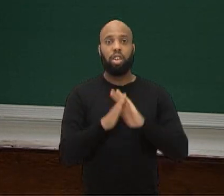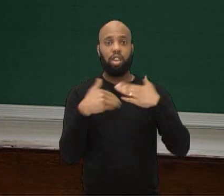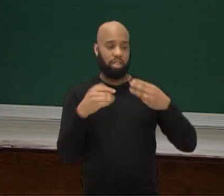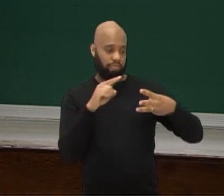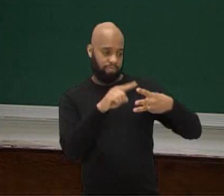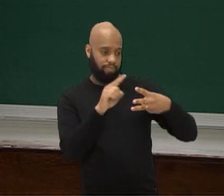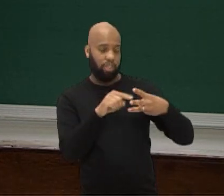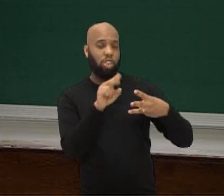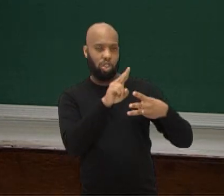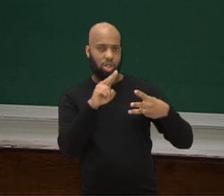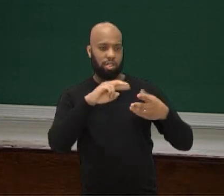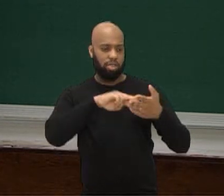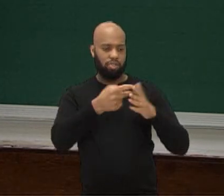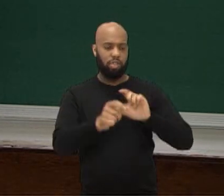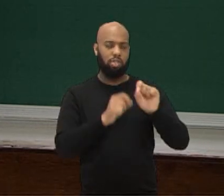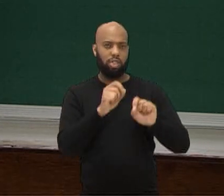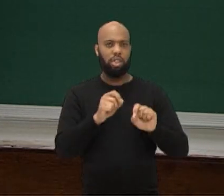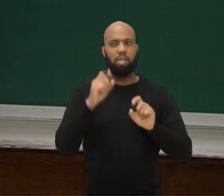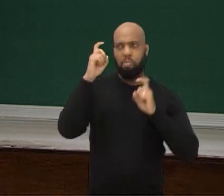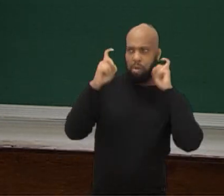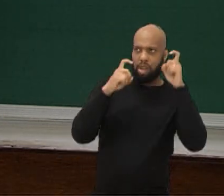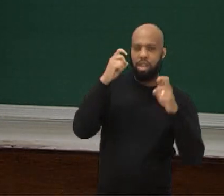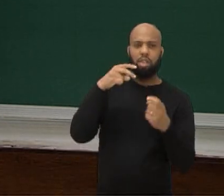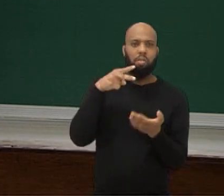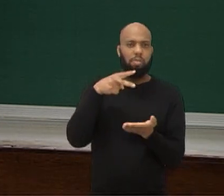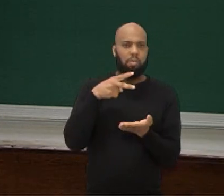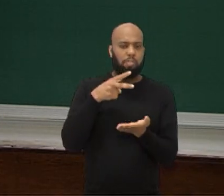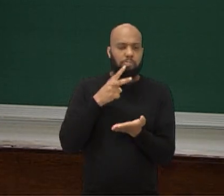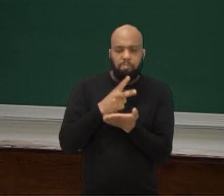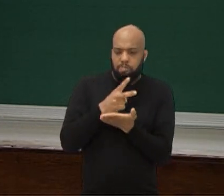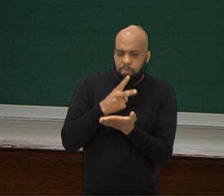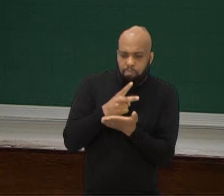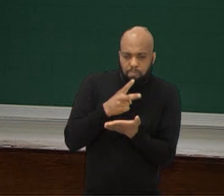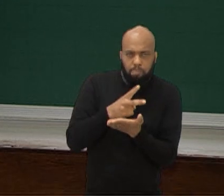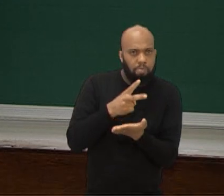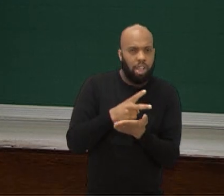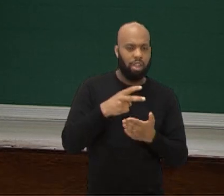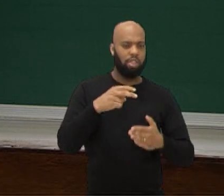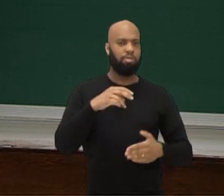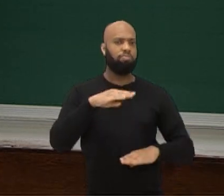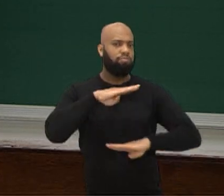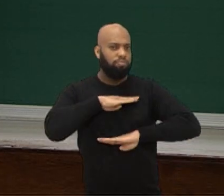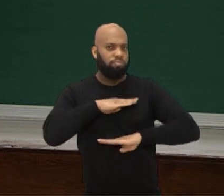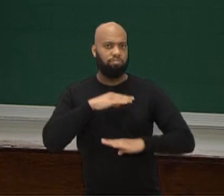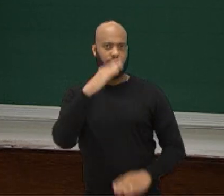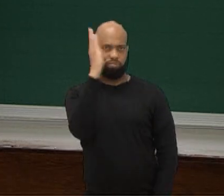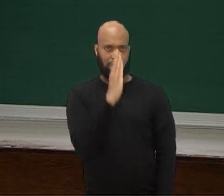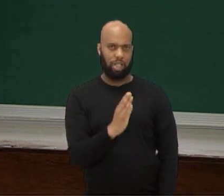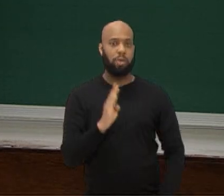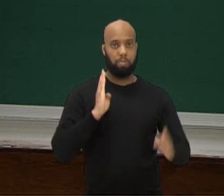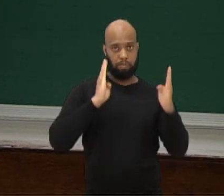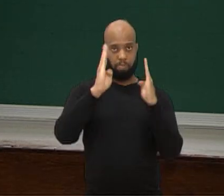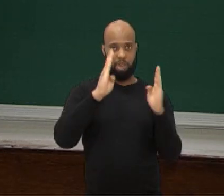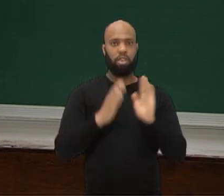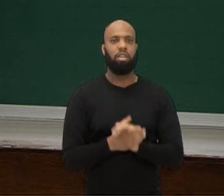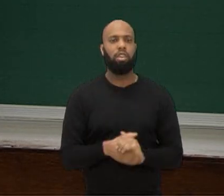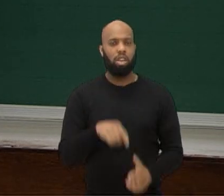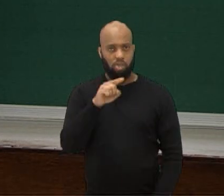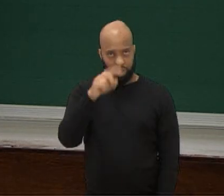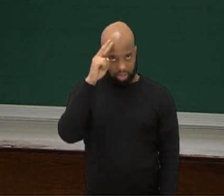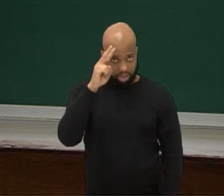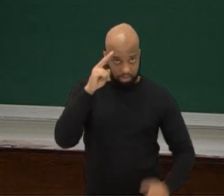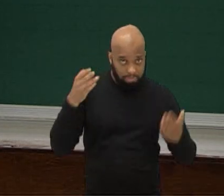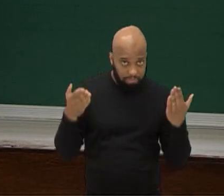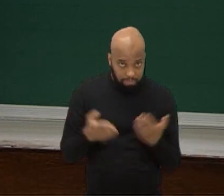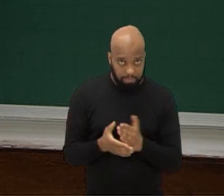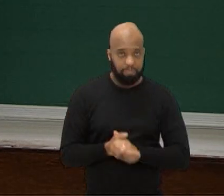diz, tá, estavam mais preocupados em manter a atual situação do Brasil naquela época. Conseguiu relembrar um